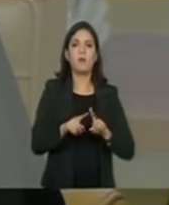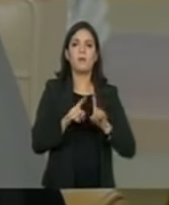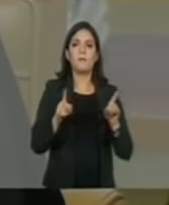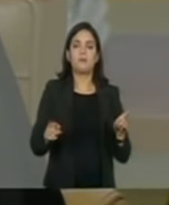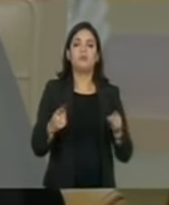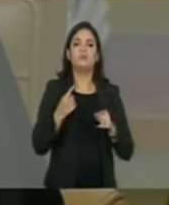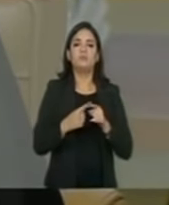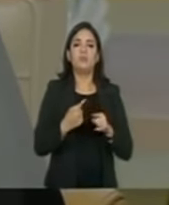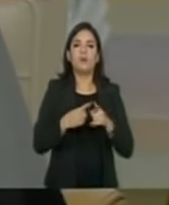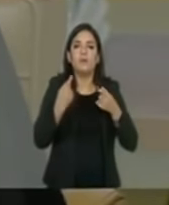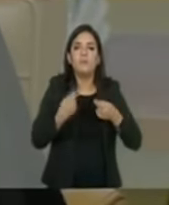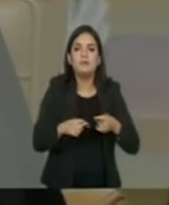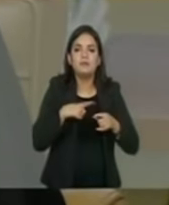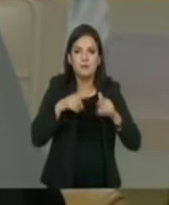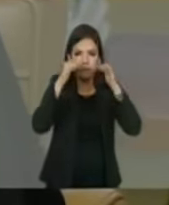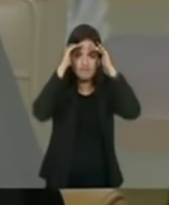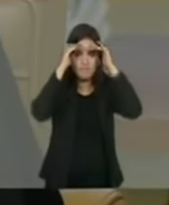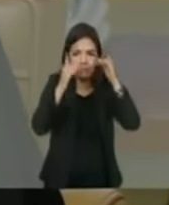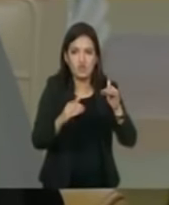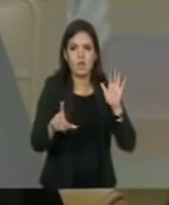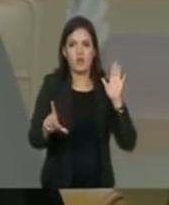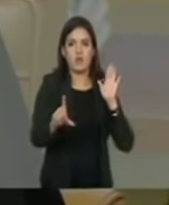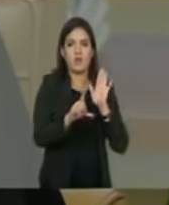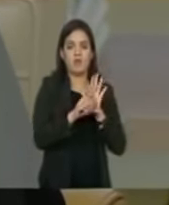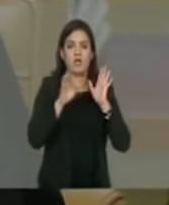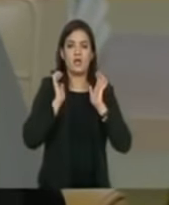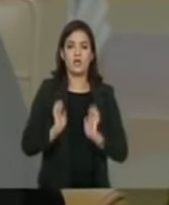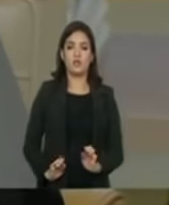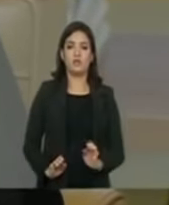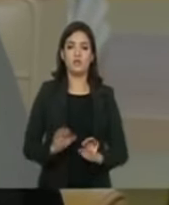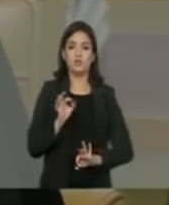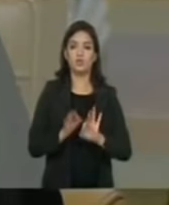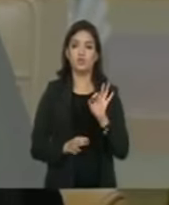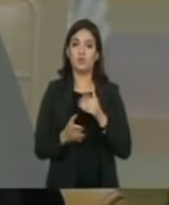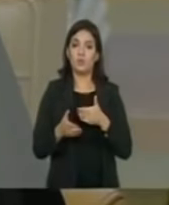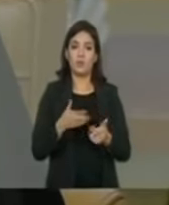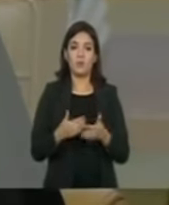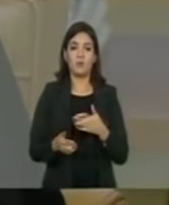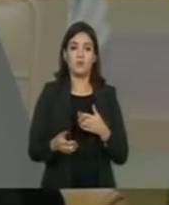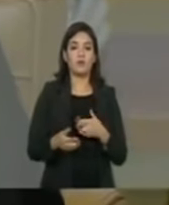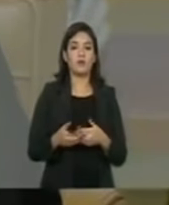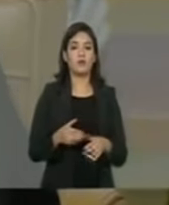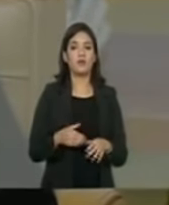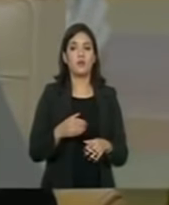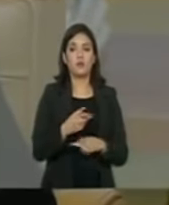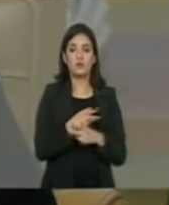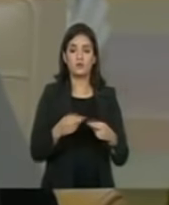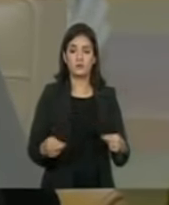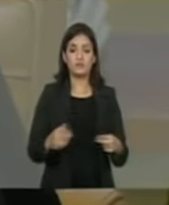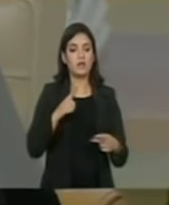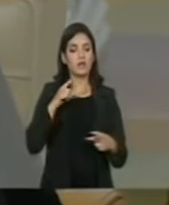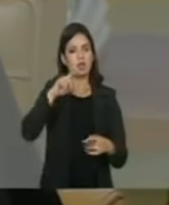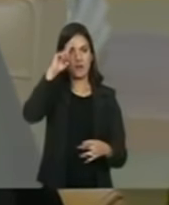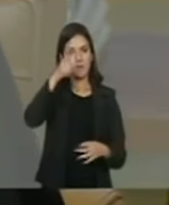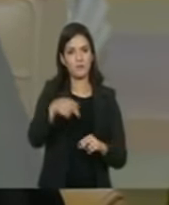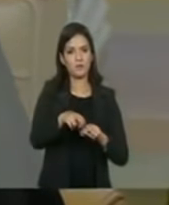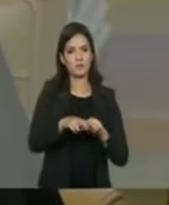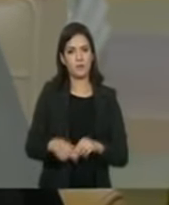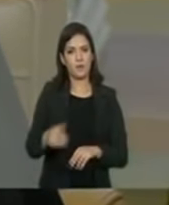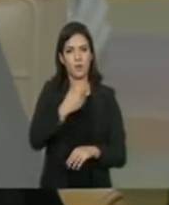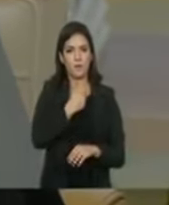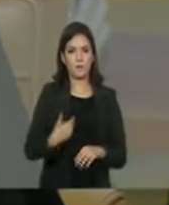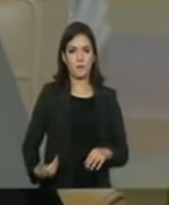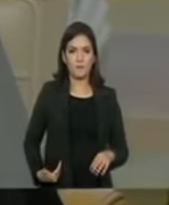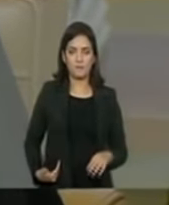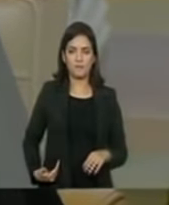legitimidade ético jurídica de qualquer medida imposta pelo poder público de que resultem